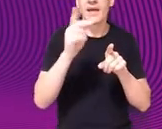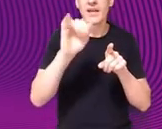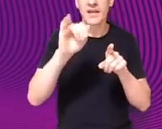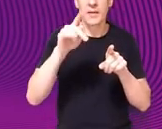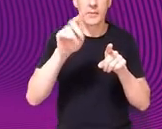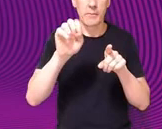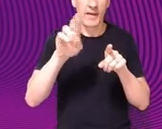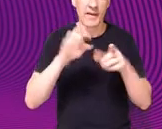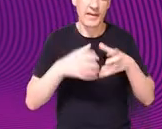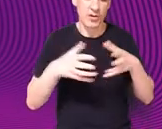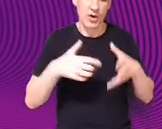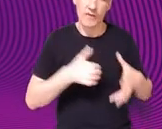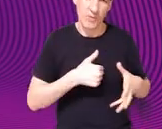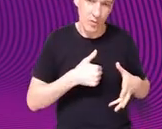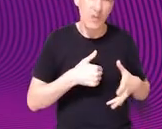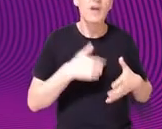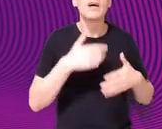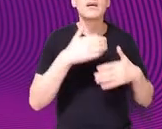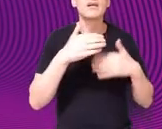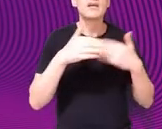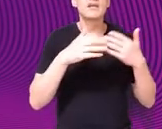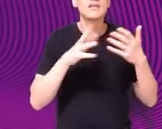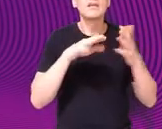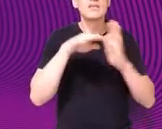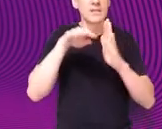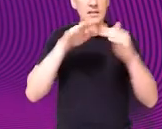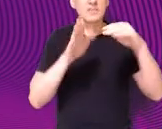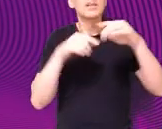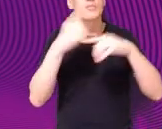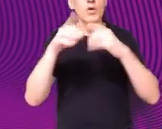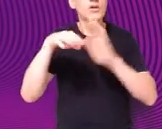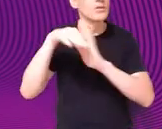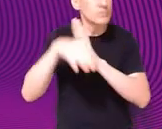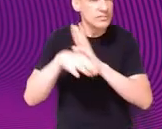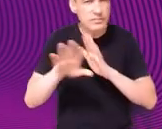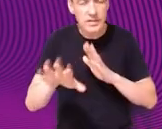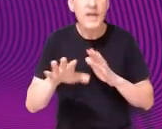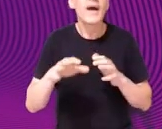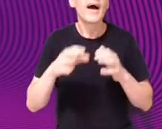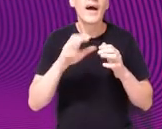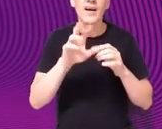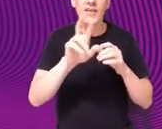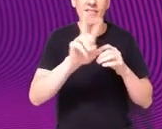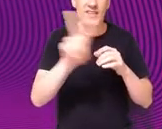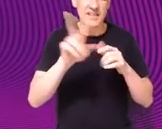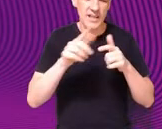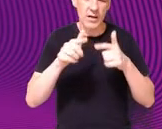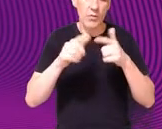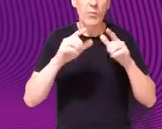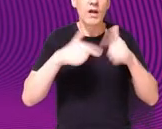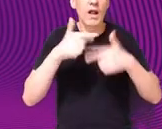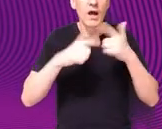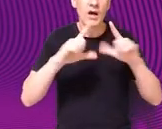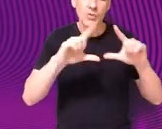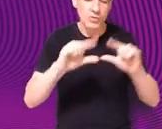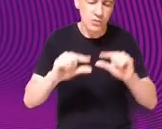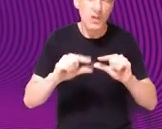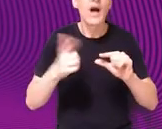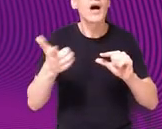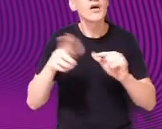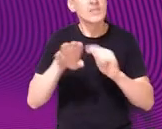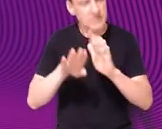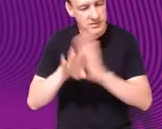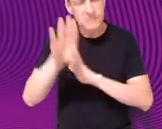evento, cai o diagnóstico, cai a função ventricular e ela agora começa a recuperar a função. É repetido